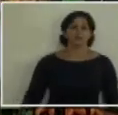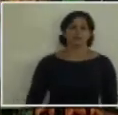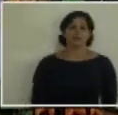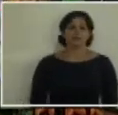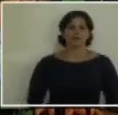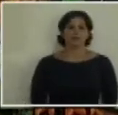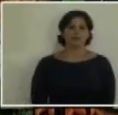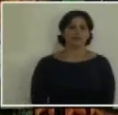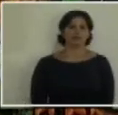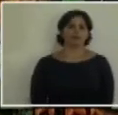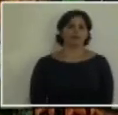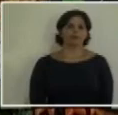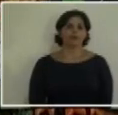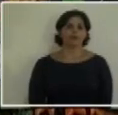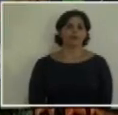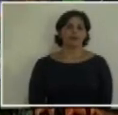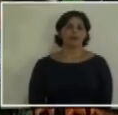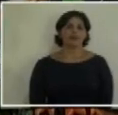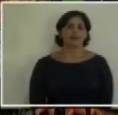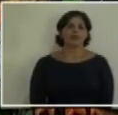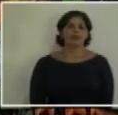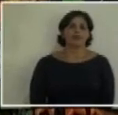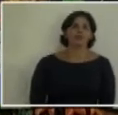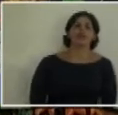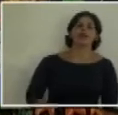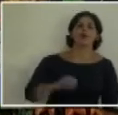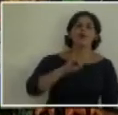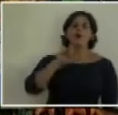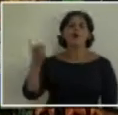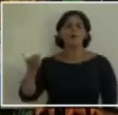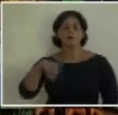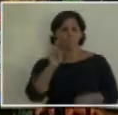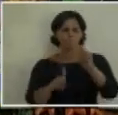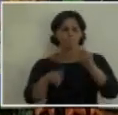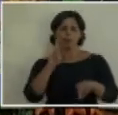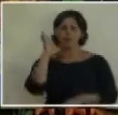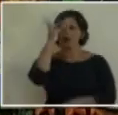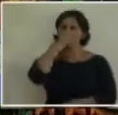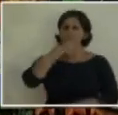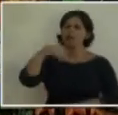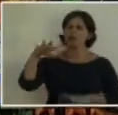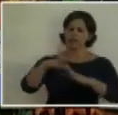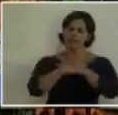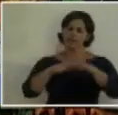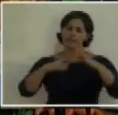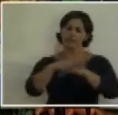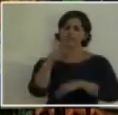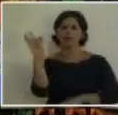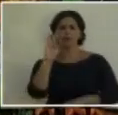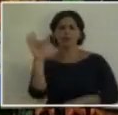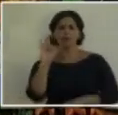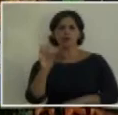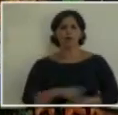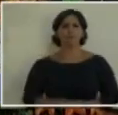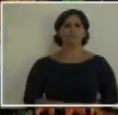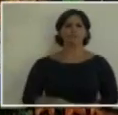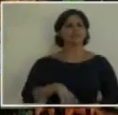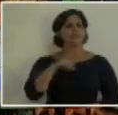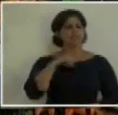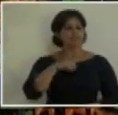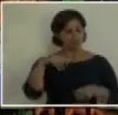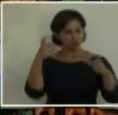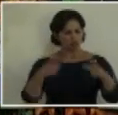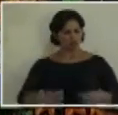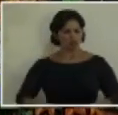vida. Nós, como seres humanos, nós passamos por tantas guerras, por tantas lutas, por tantas